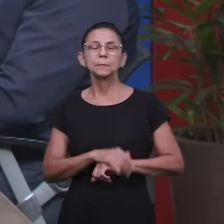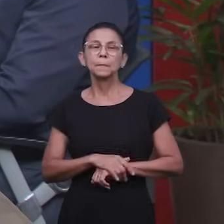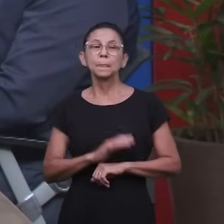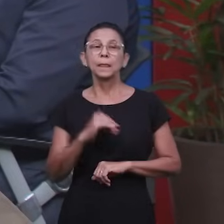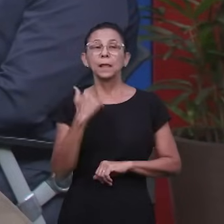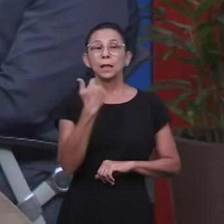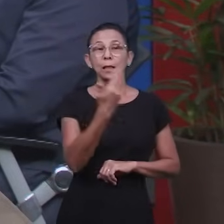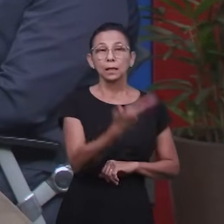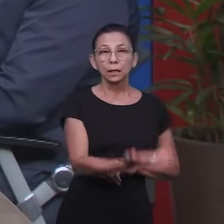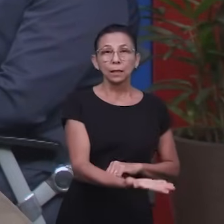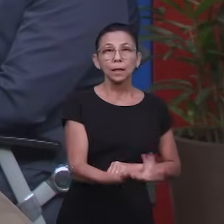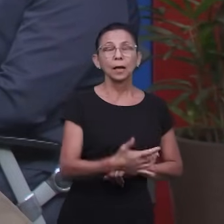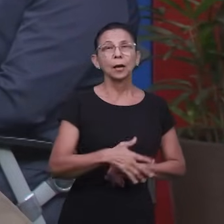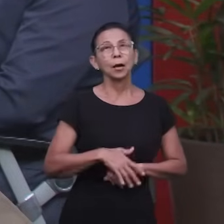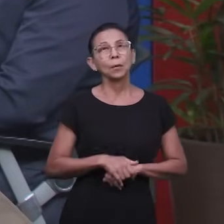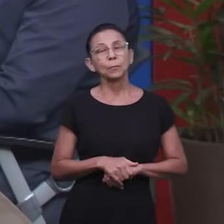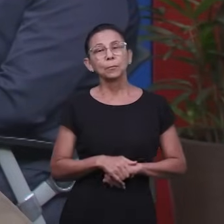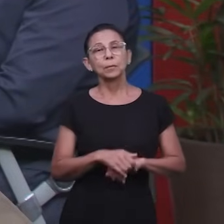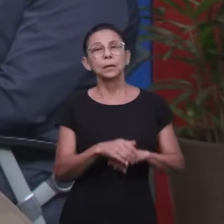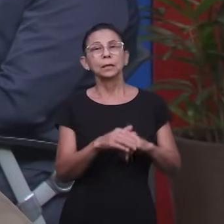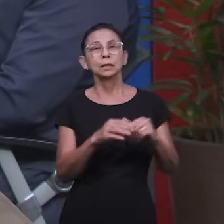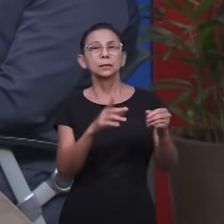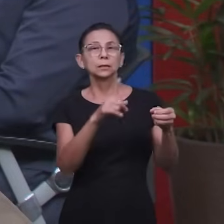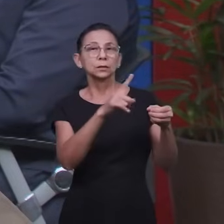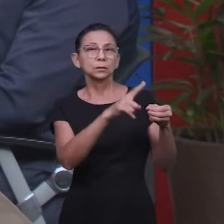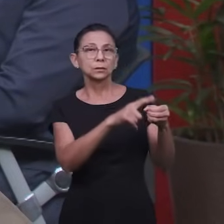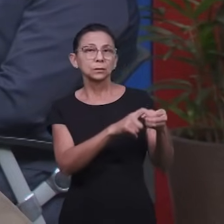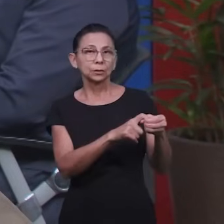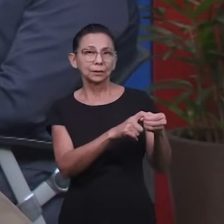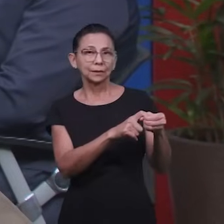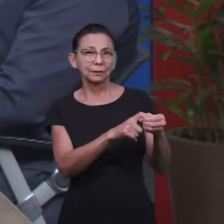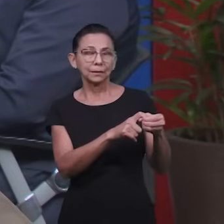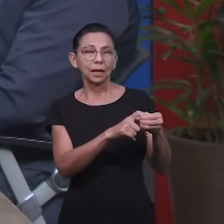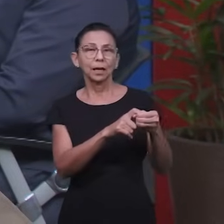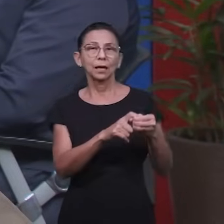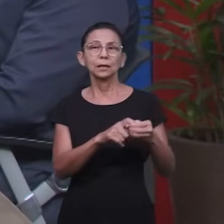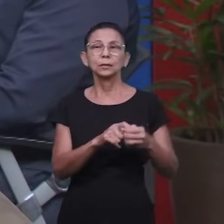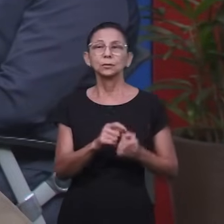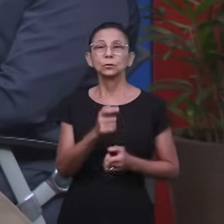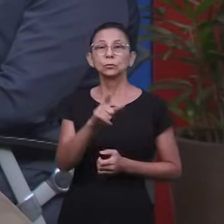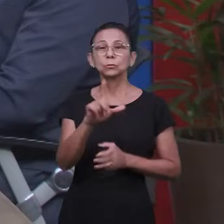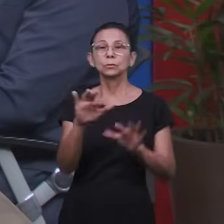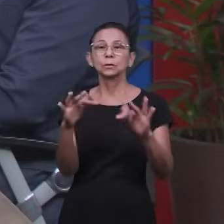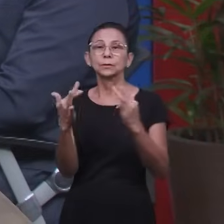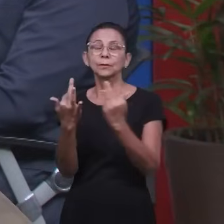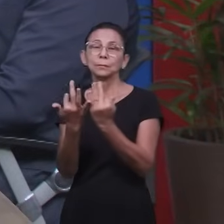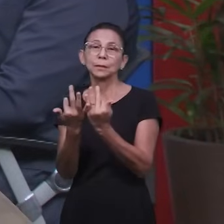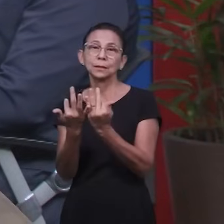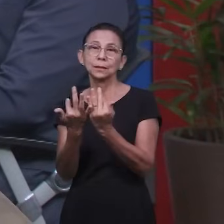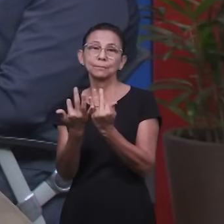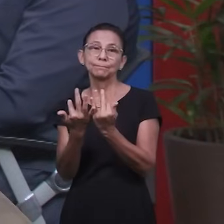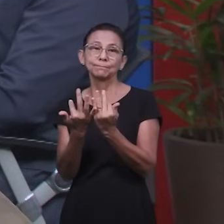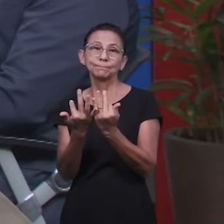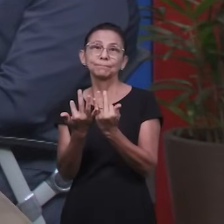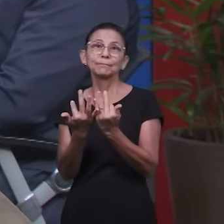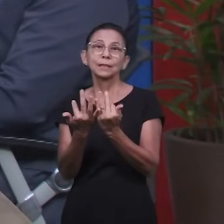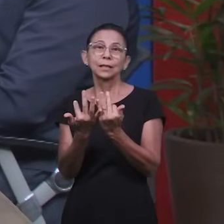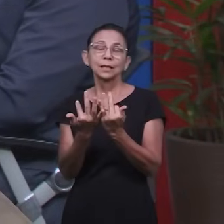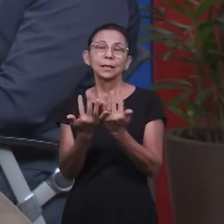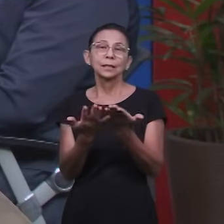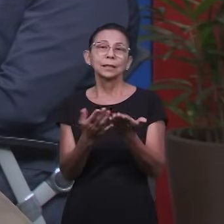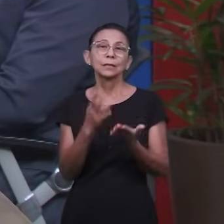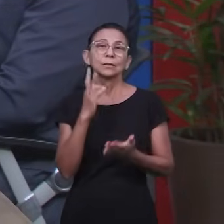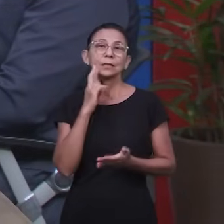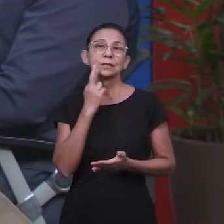e eles ficaram desprovidos. Era um casal com 3 filhas, né? E ali